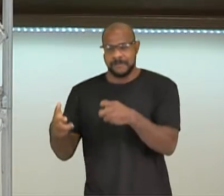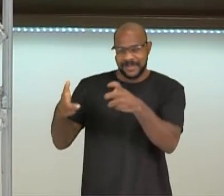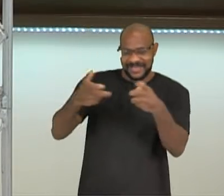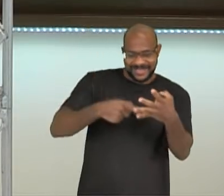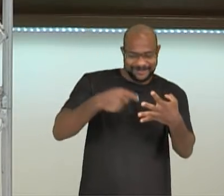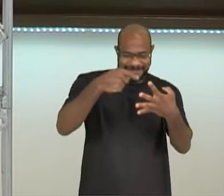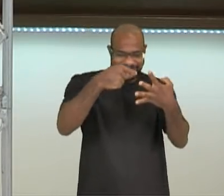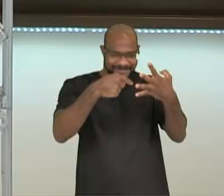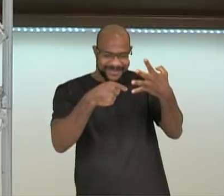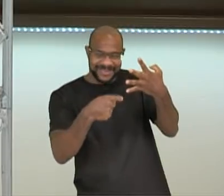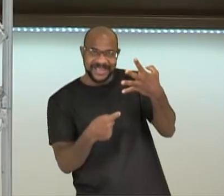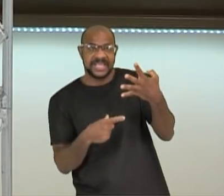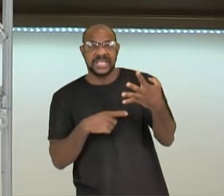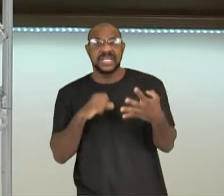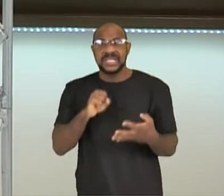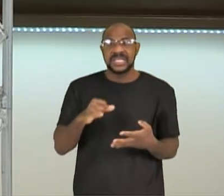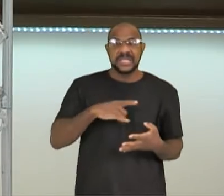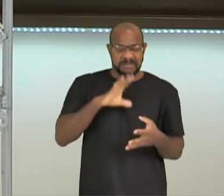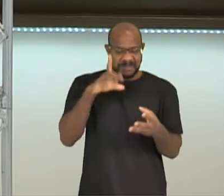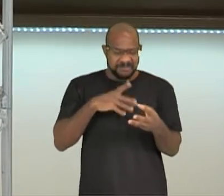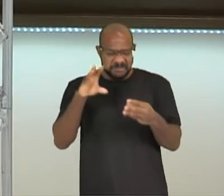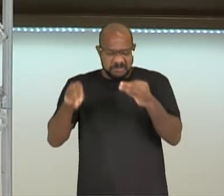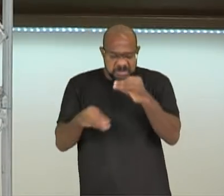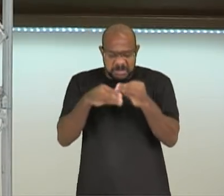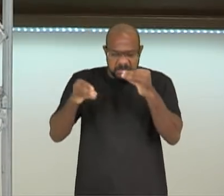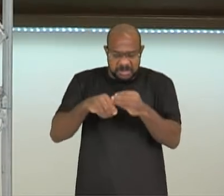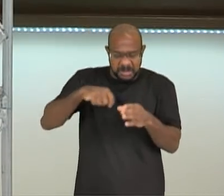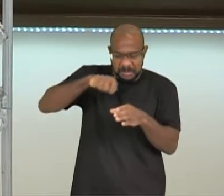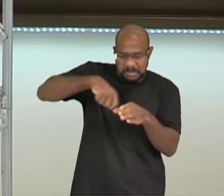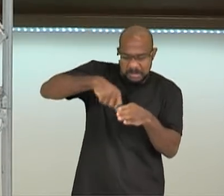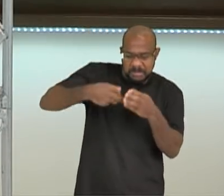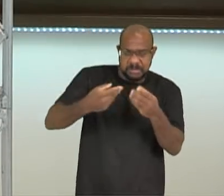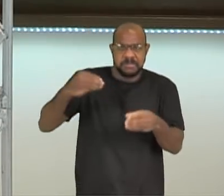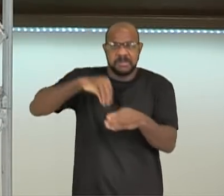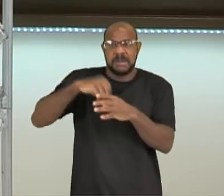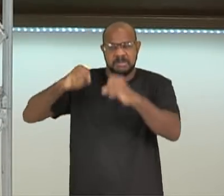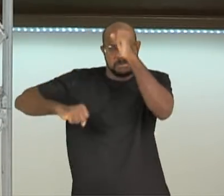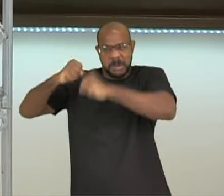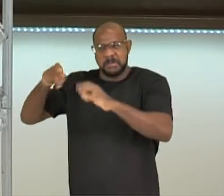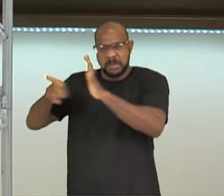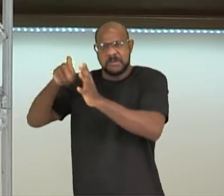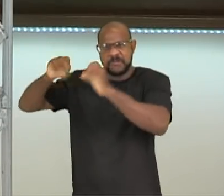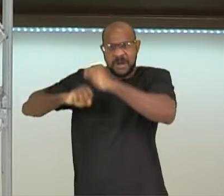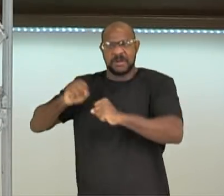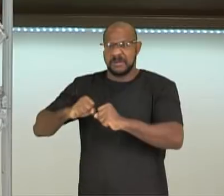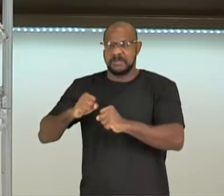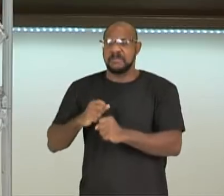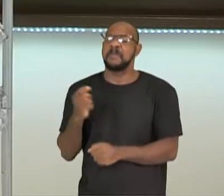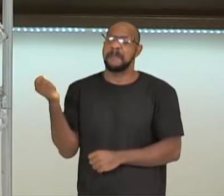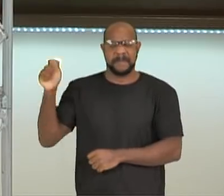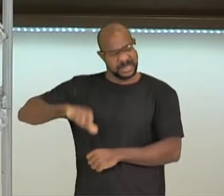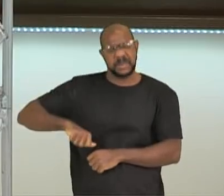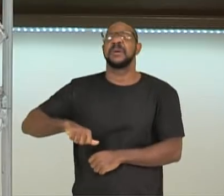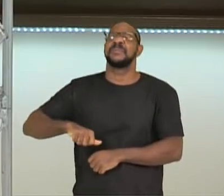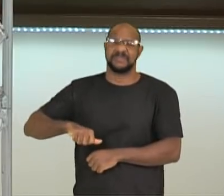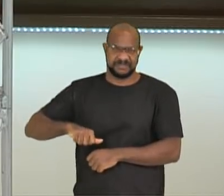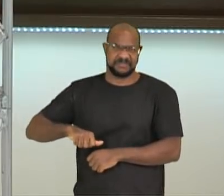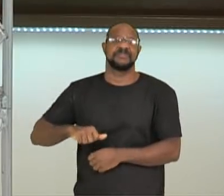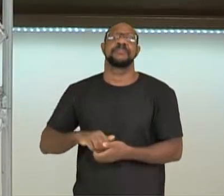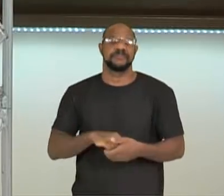dos alimentos. Quanto mais ingredientes químicos tem, pior é, né? Para o seu corpo metabolizar, digerir